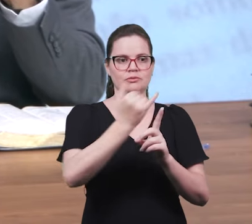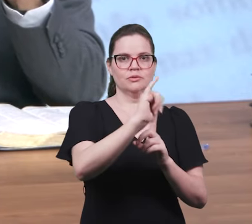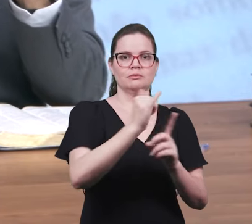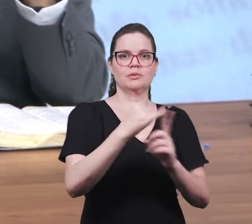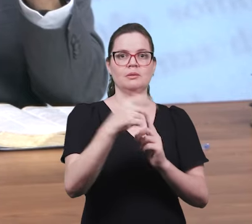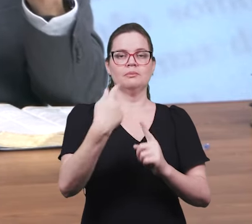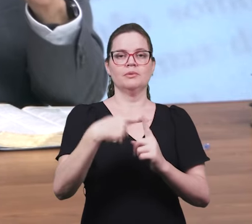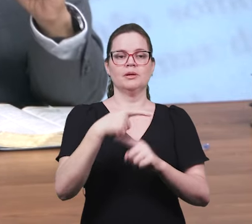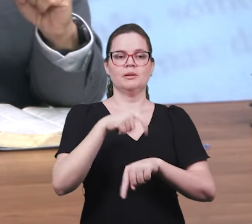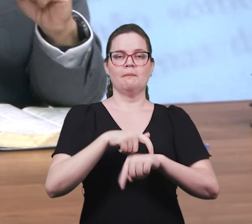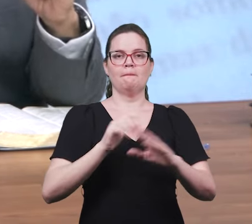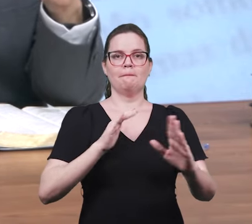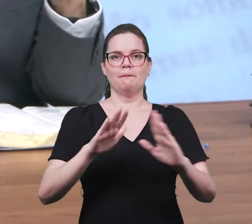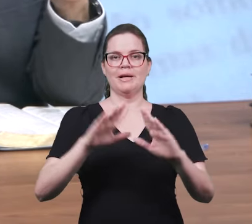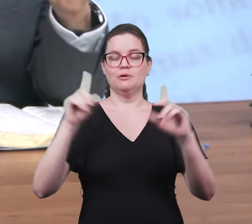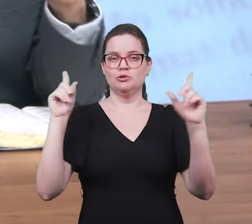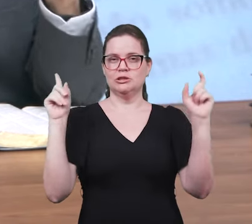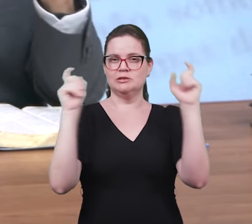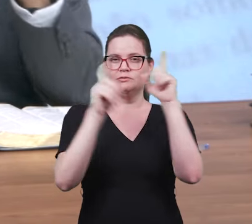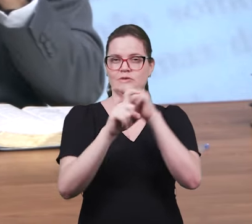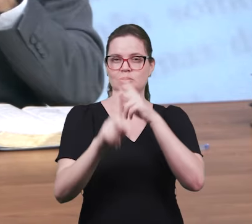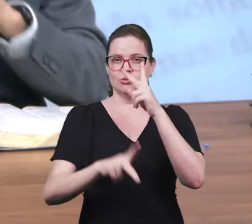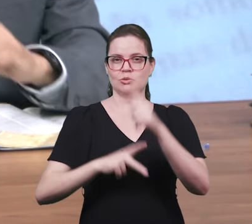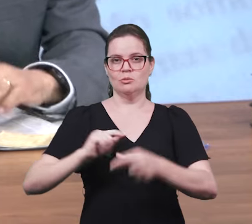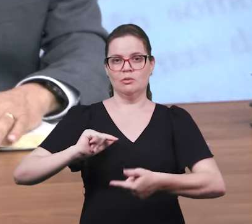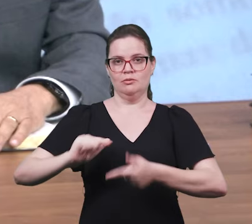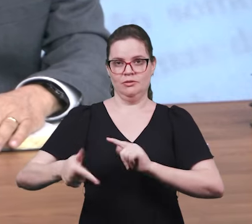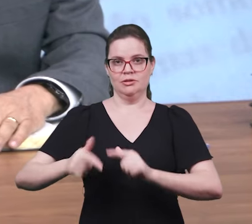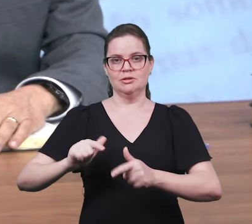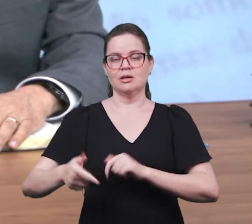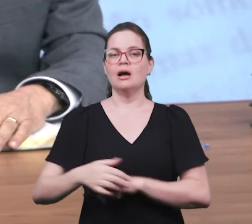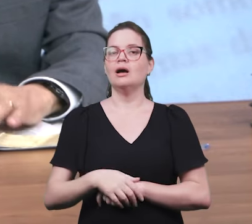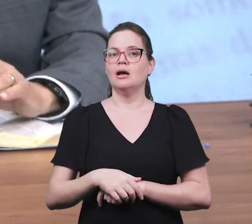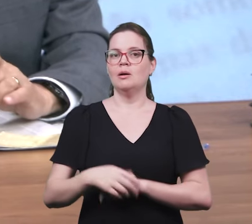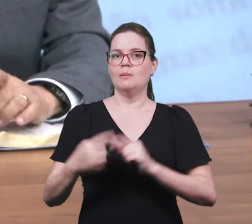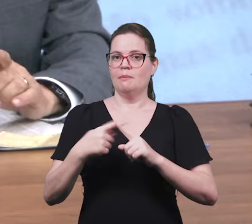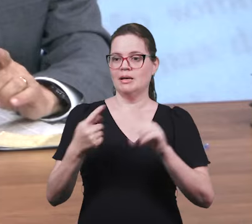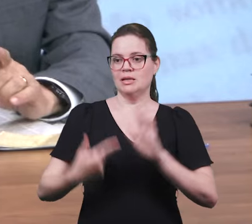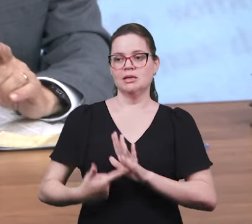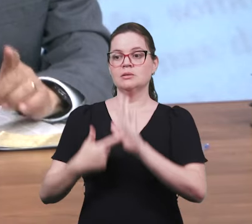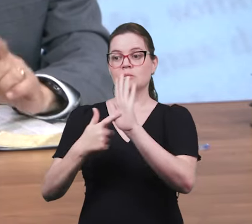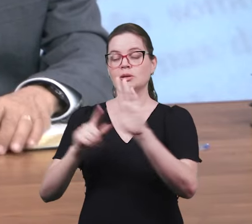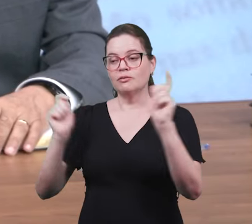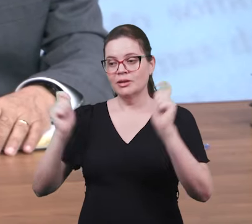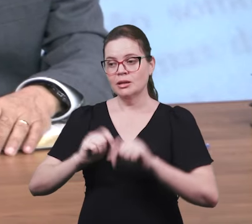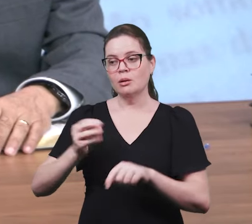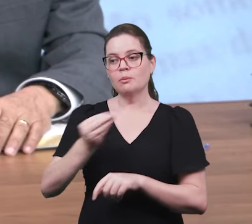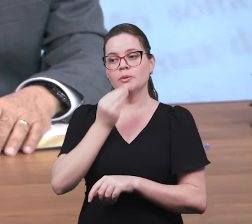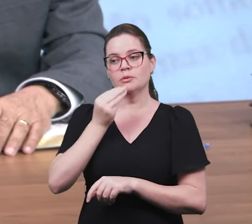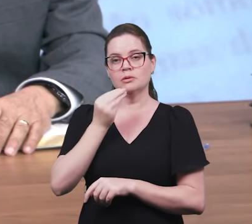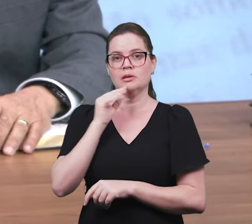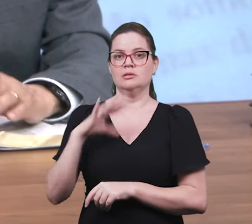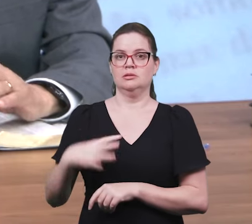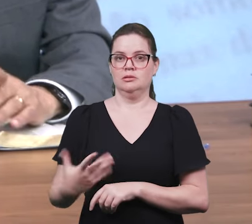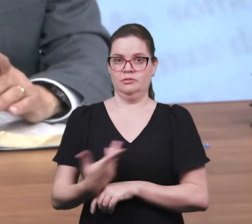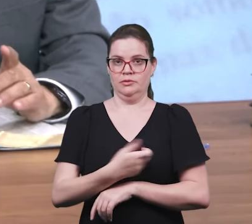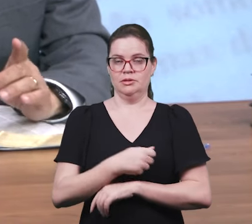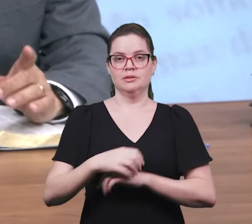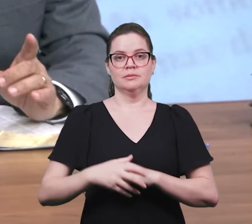Israel, anunciando o caminho da salvação. Deus levantou